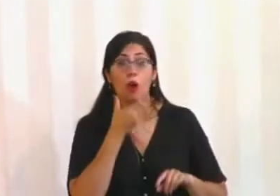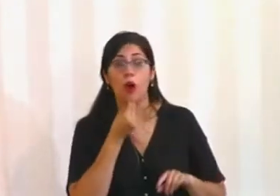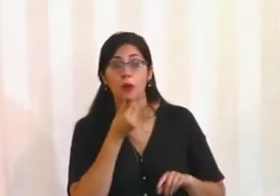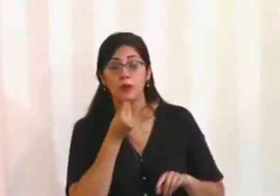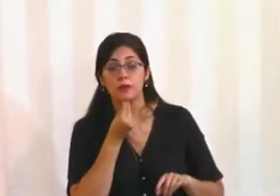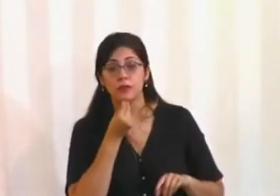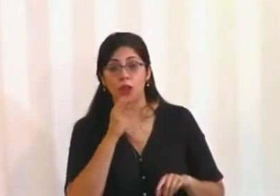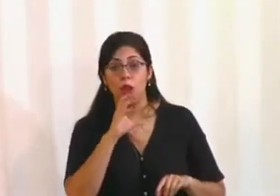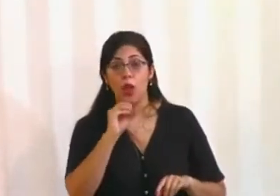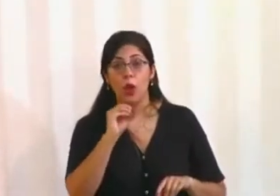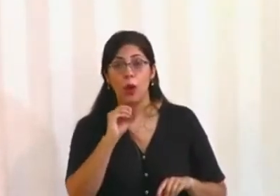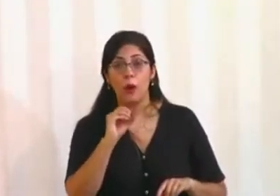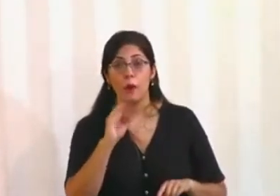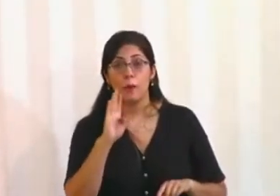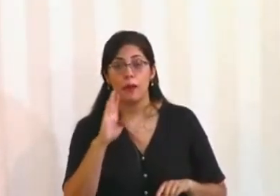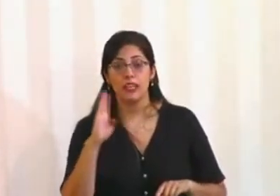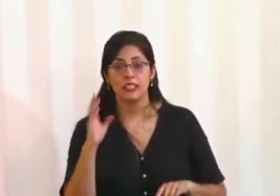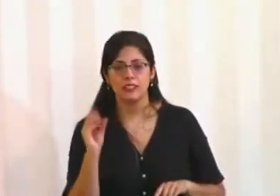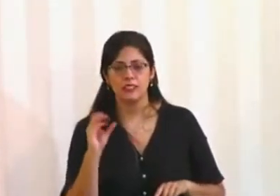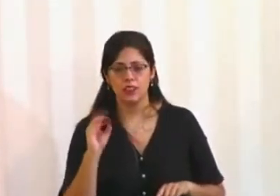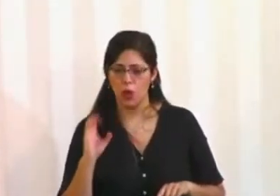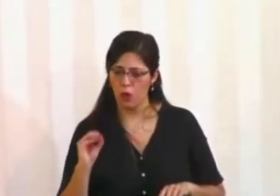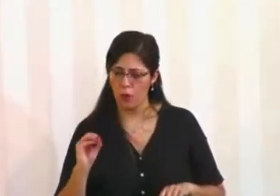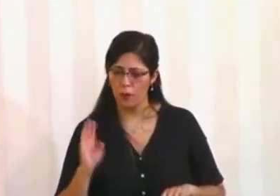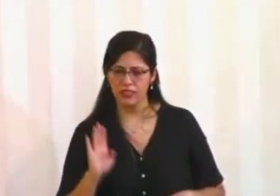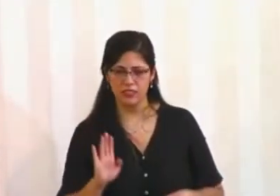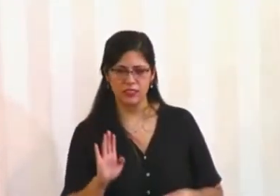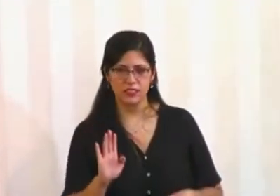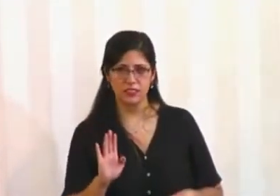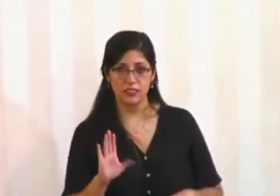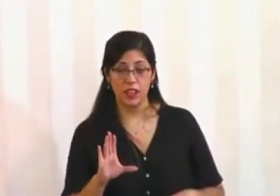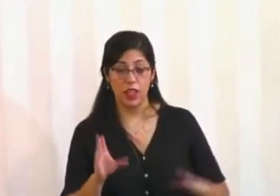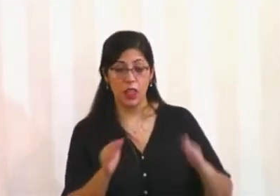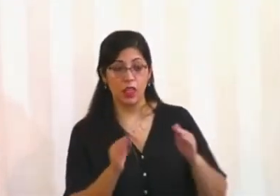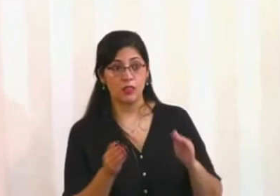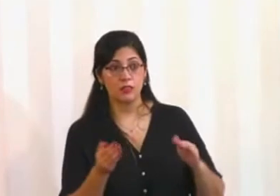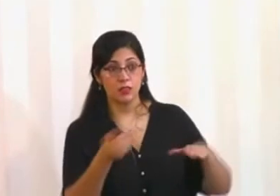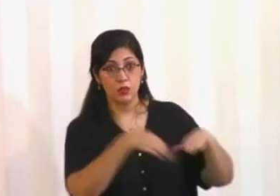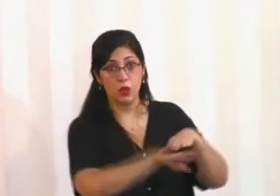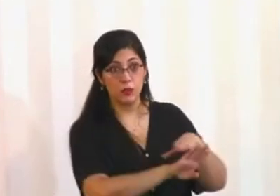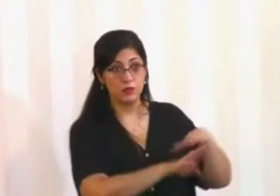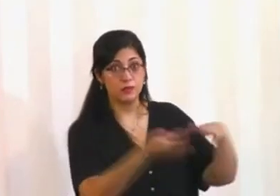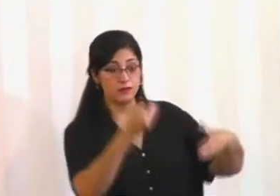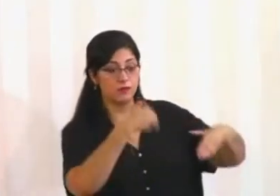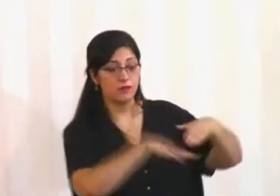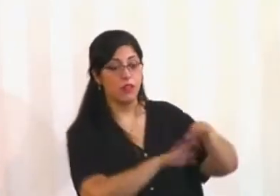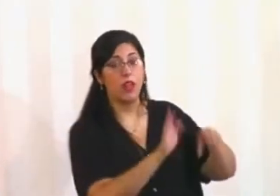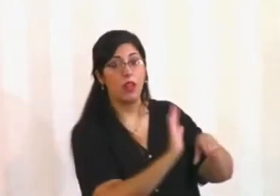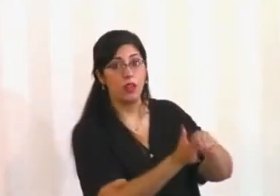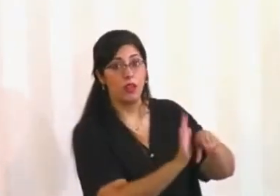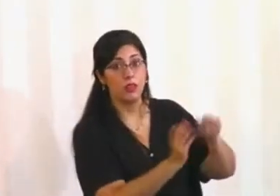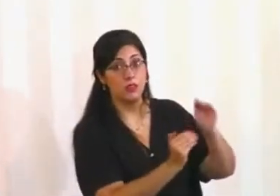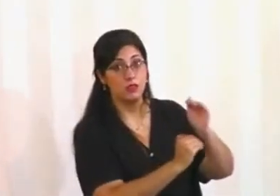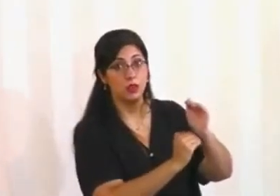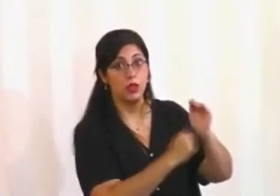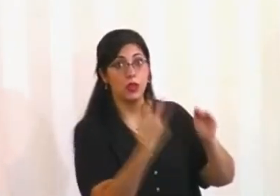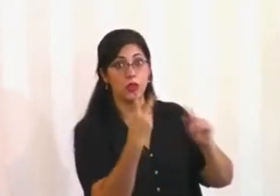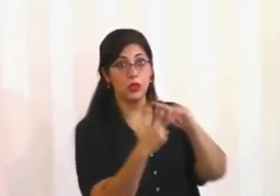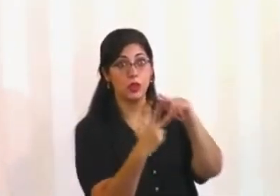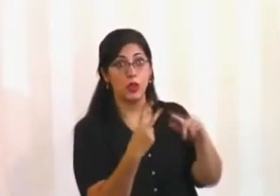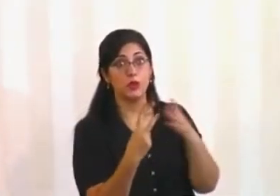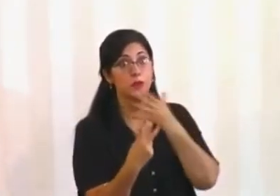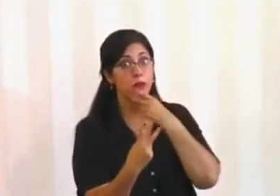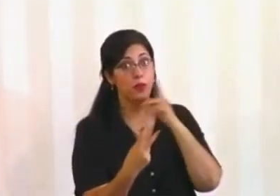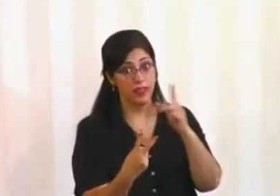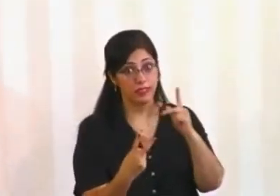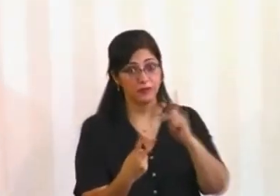Mas Deus vai reservar essa informação para ele no final deste encontro. Ele então está agora deveras com o coração angustiado,